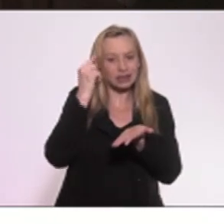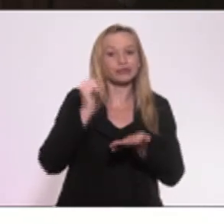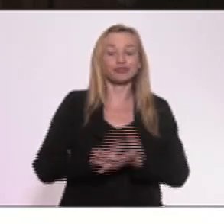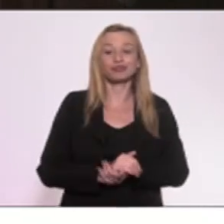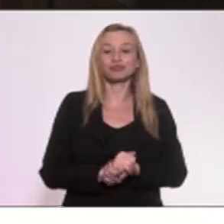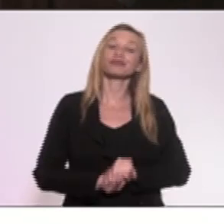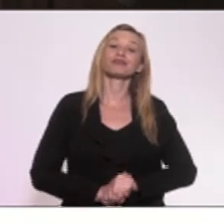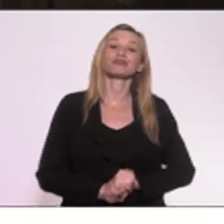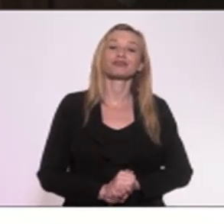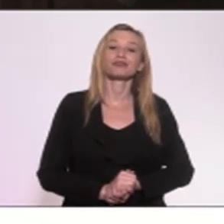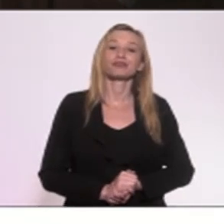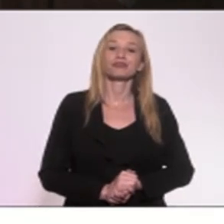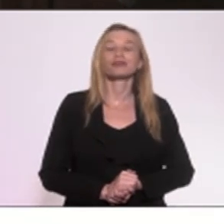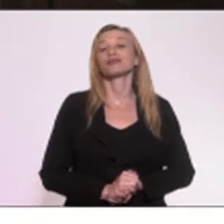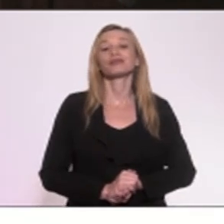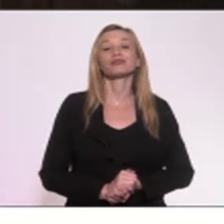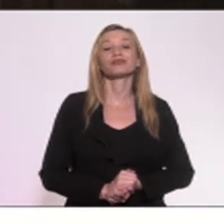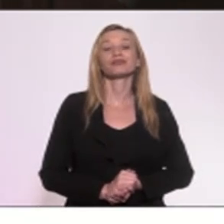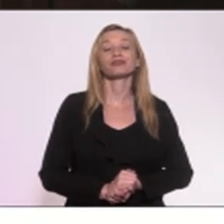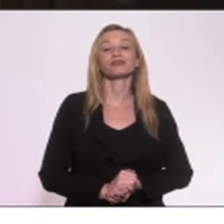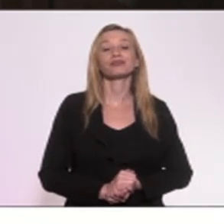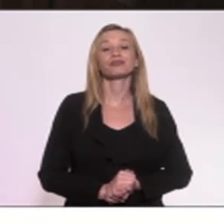vanguarda. E,